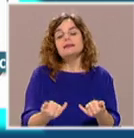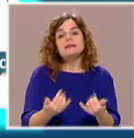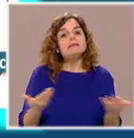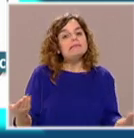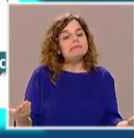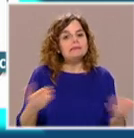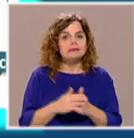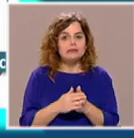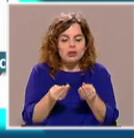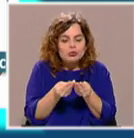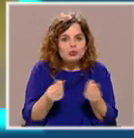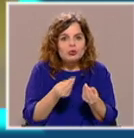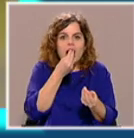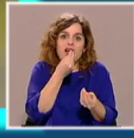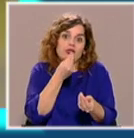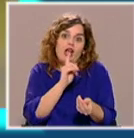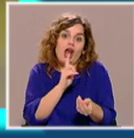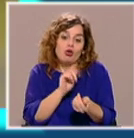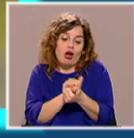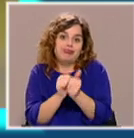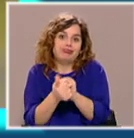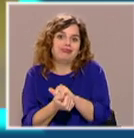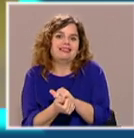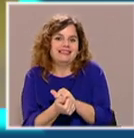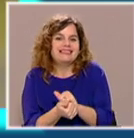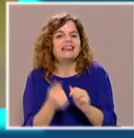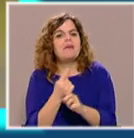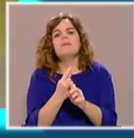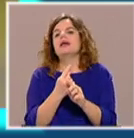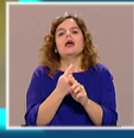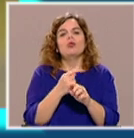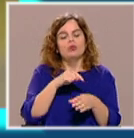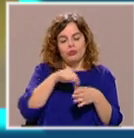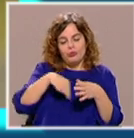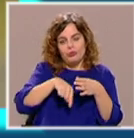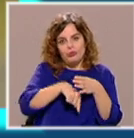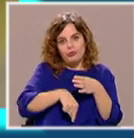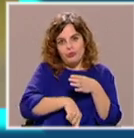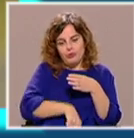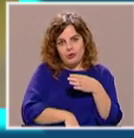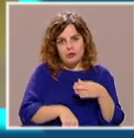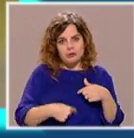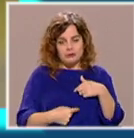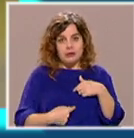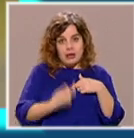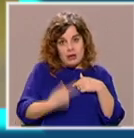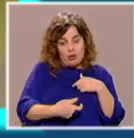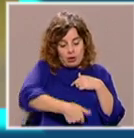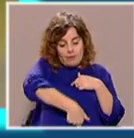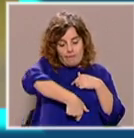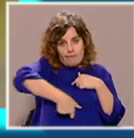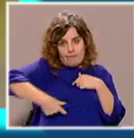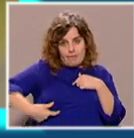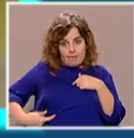alimentos, os produtos da digestão, já não são alimentos, continuam então a sua viagem ao longo do tubo digestivo, neste caso do intestino delgado, e